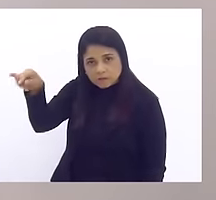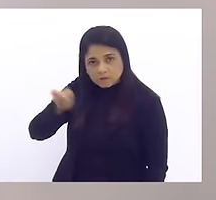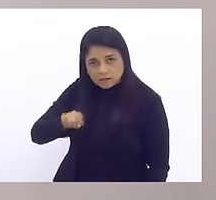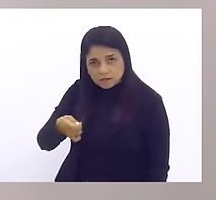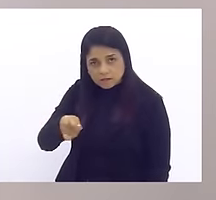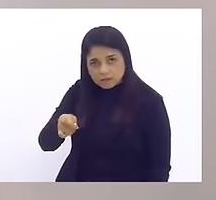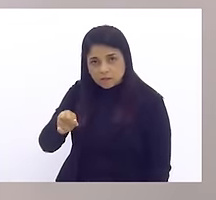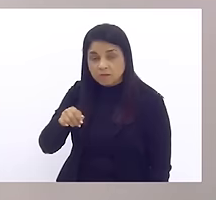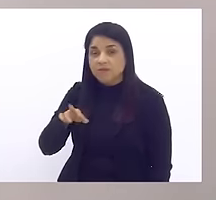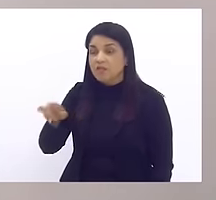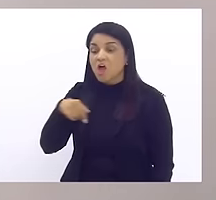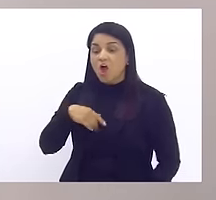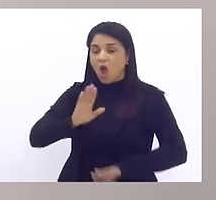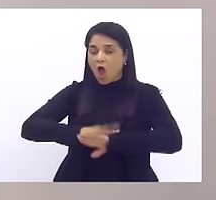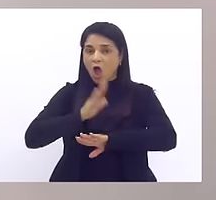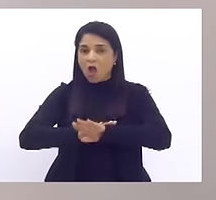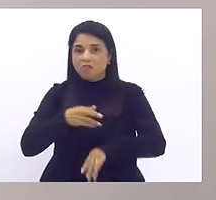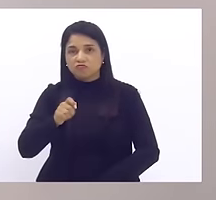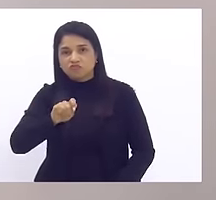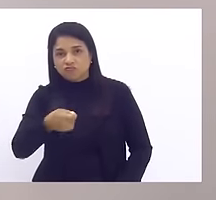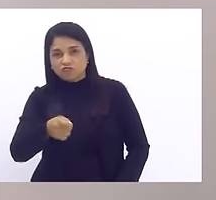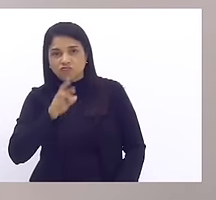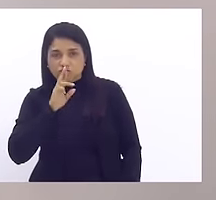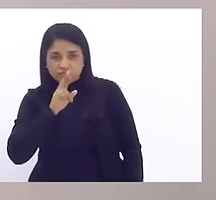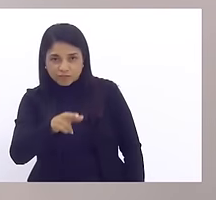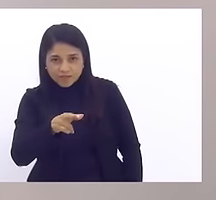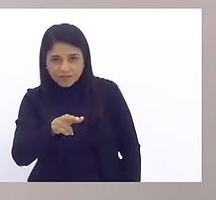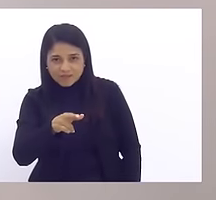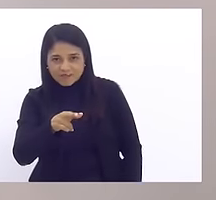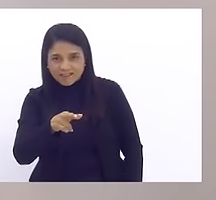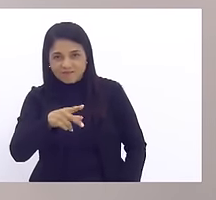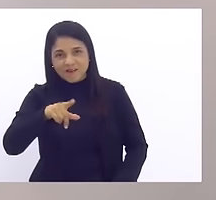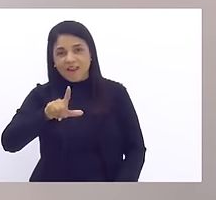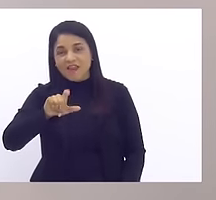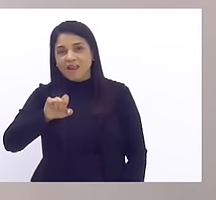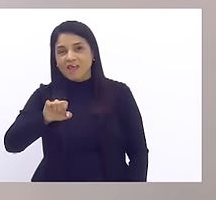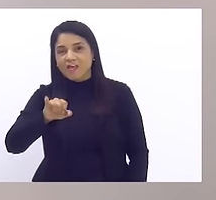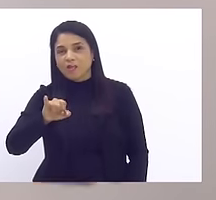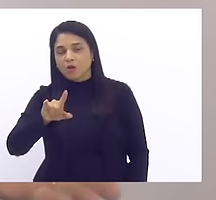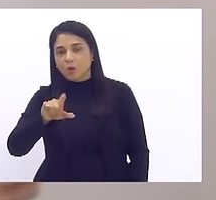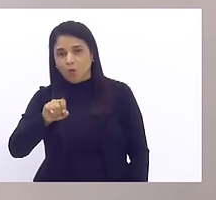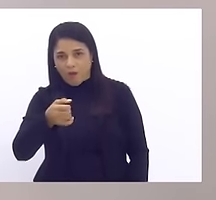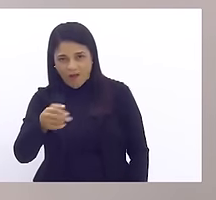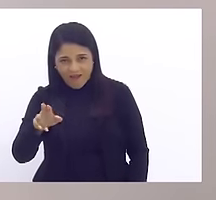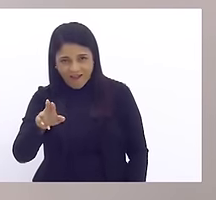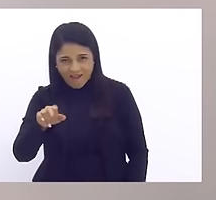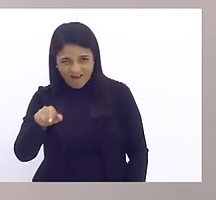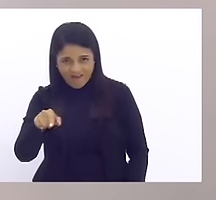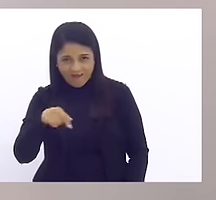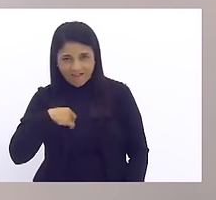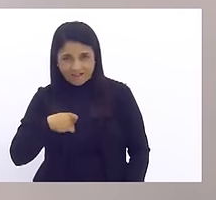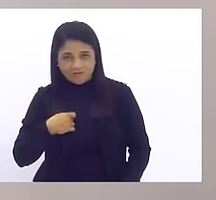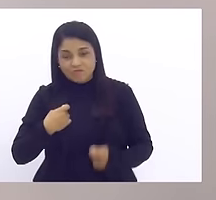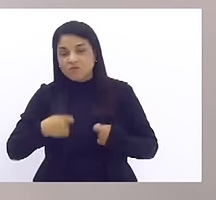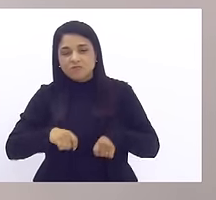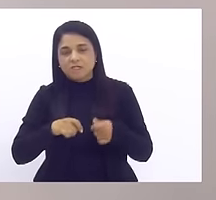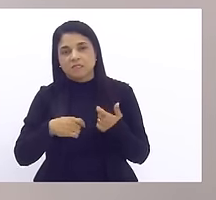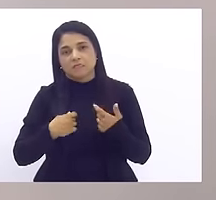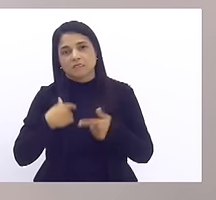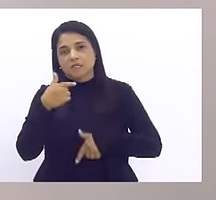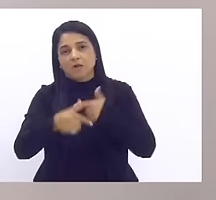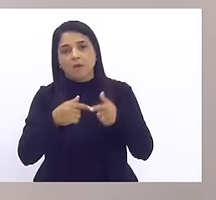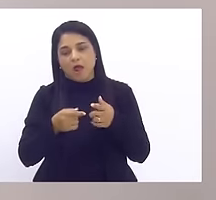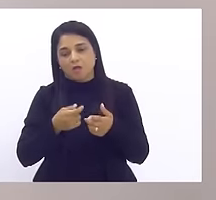a resposta é para na hora de leiloar não ter prejuízo mandando fazer chave essa resposta aqui não tem tolo não você acha que tem tolo